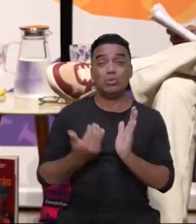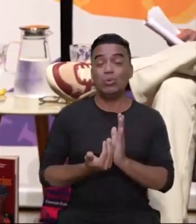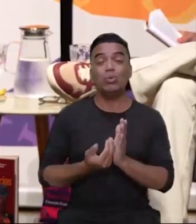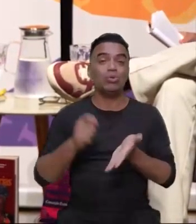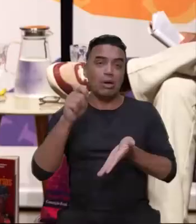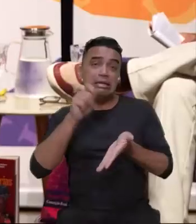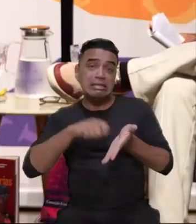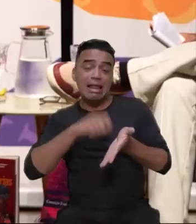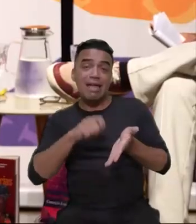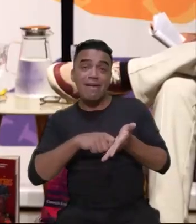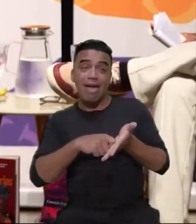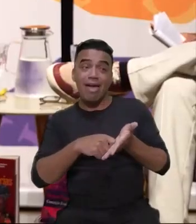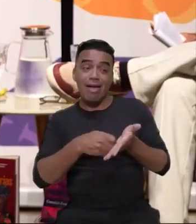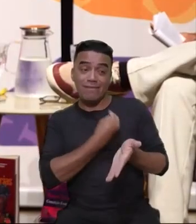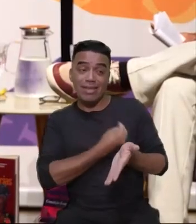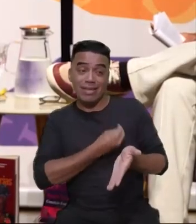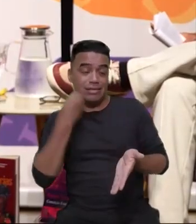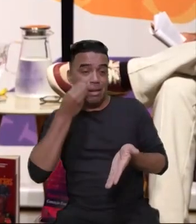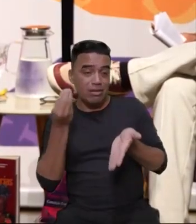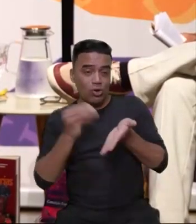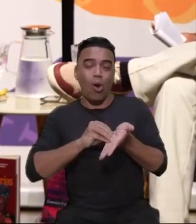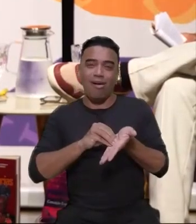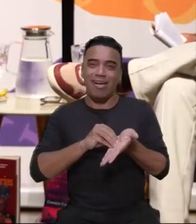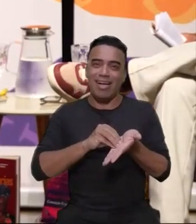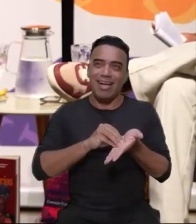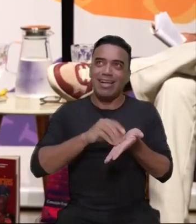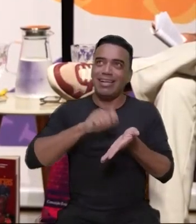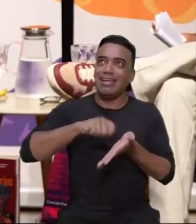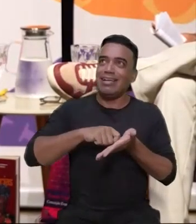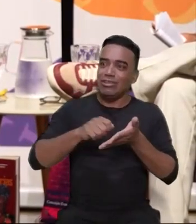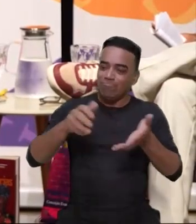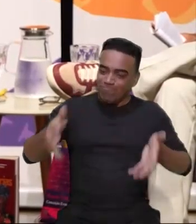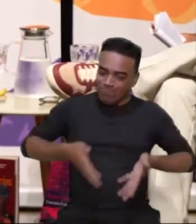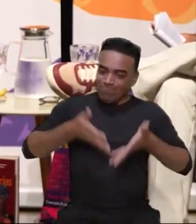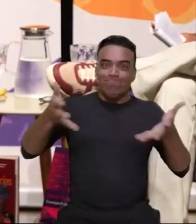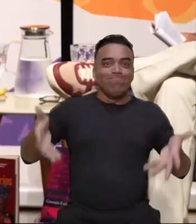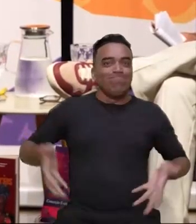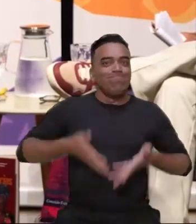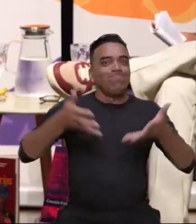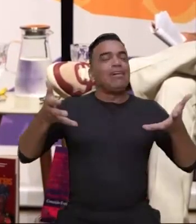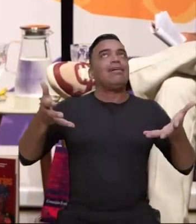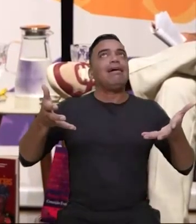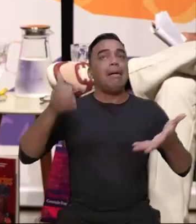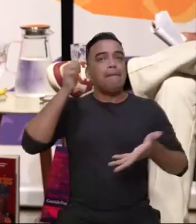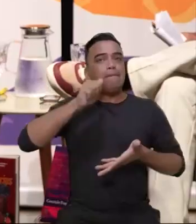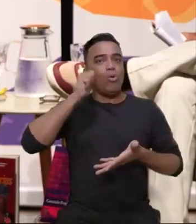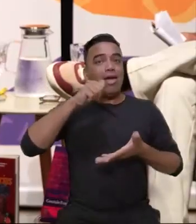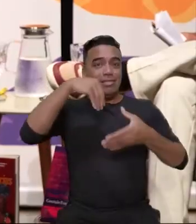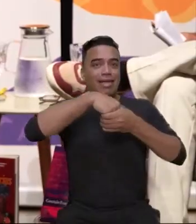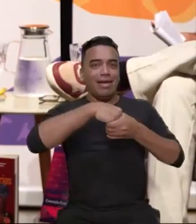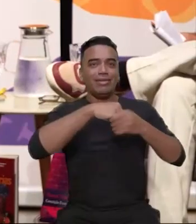A escrevivência ela toma também como inspiração aquela mulher que, dentro da